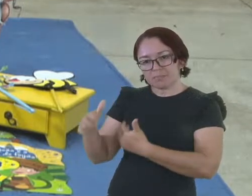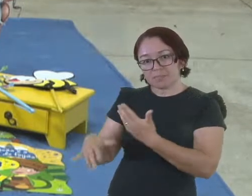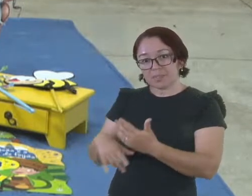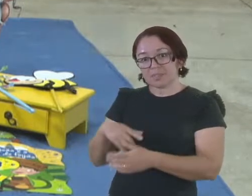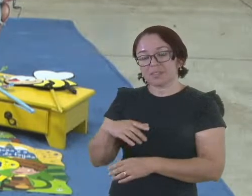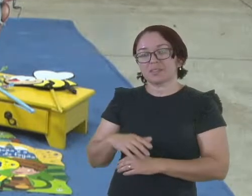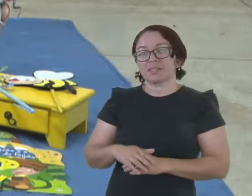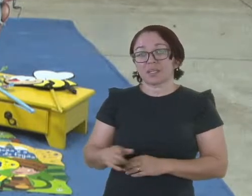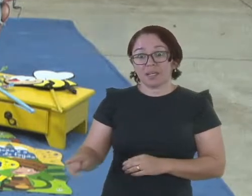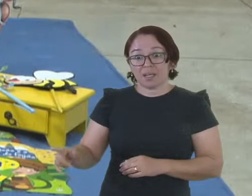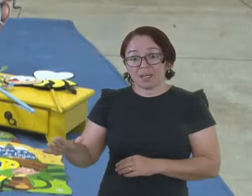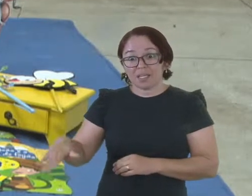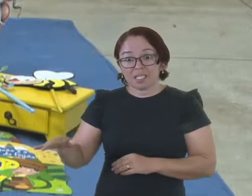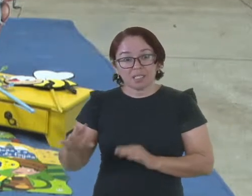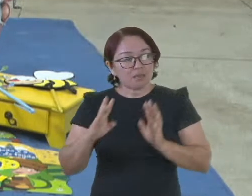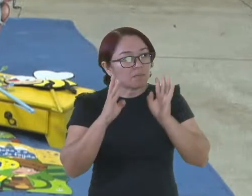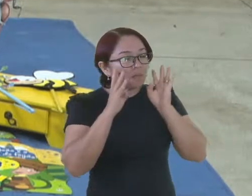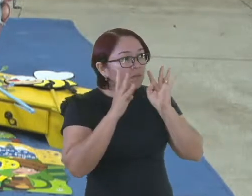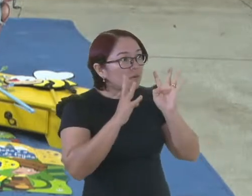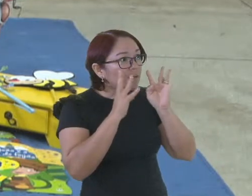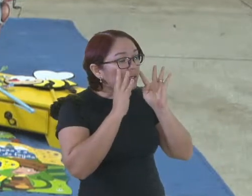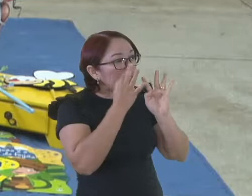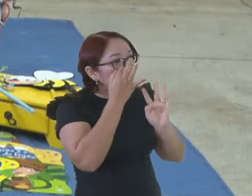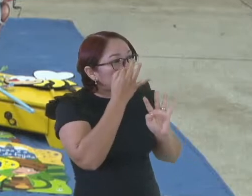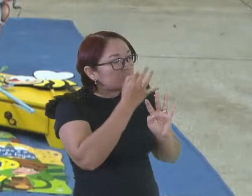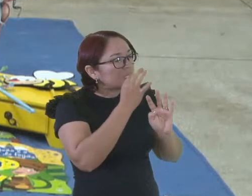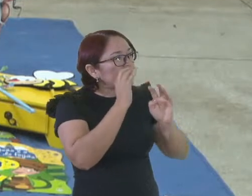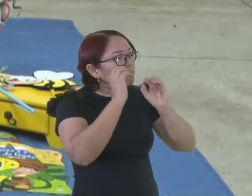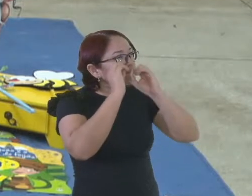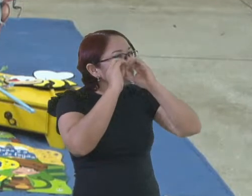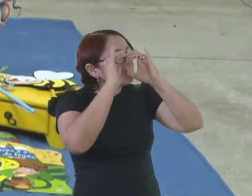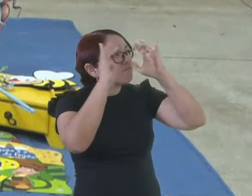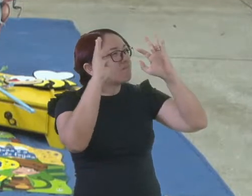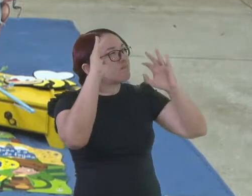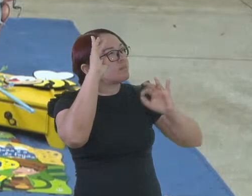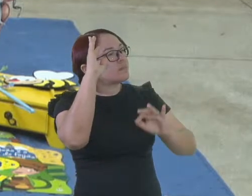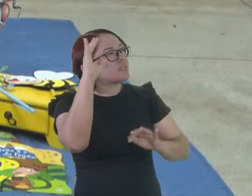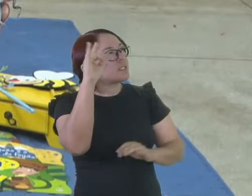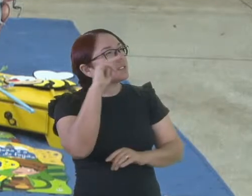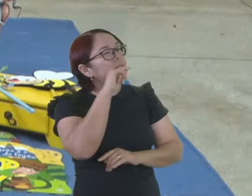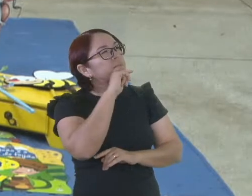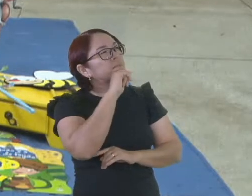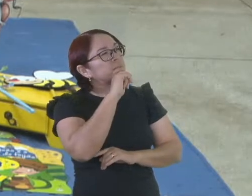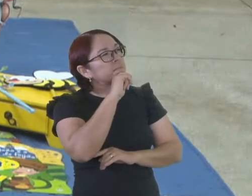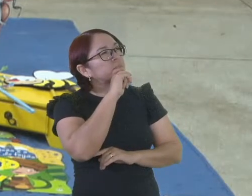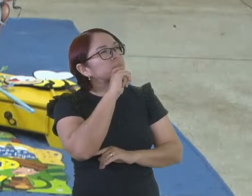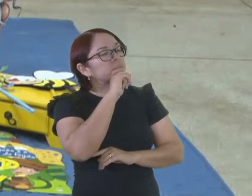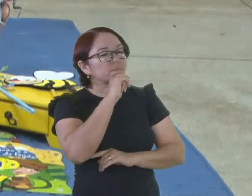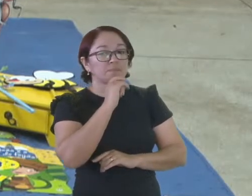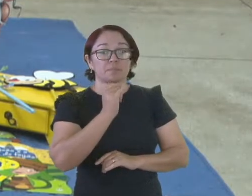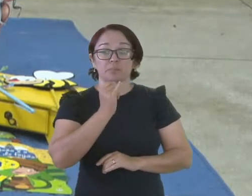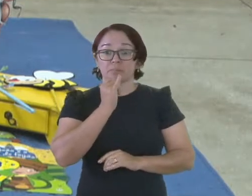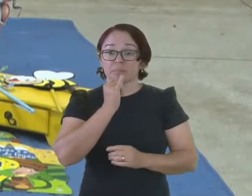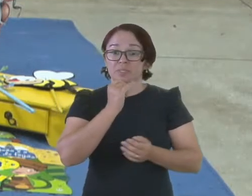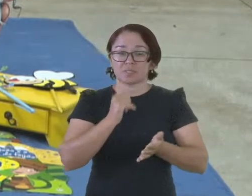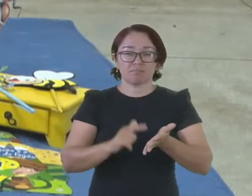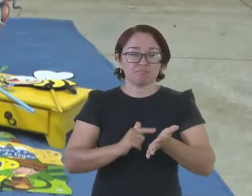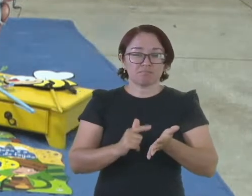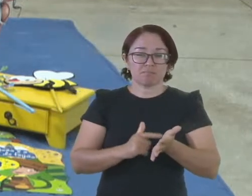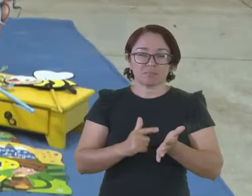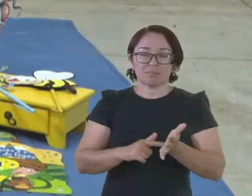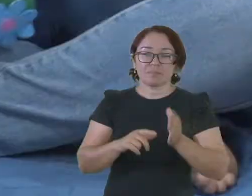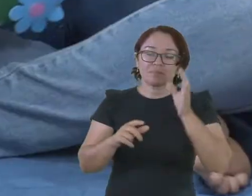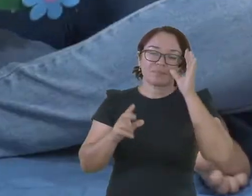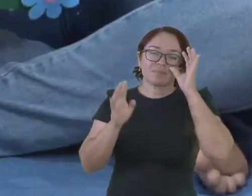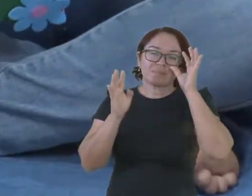ouvir atentamente, vai começar a imaginar aquela história. Aqui, ó, tem um livro aqui muito legal, Era Uma